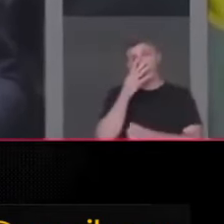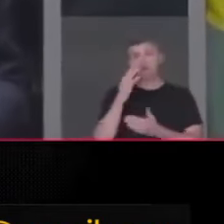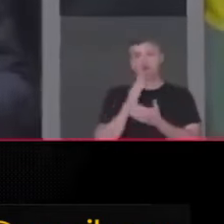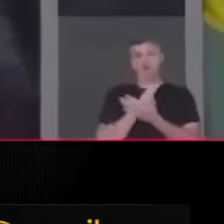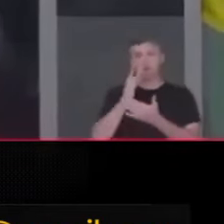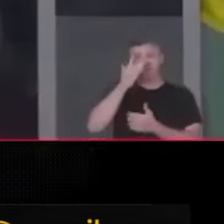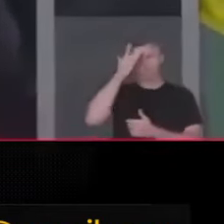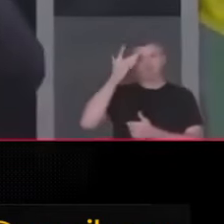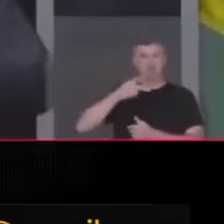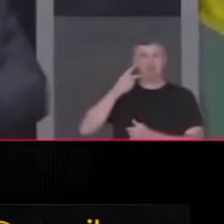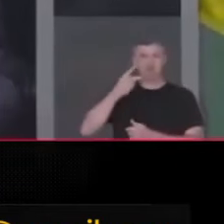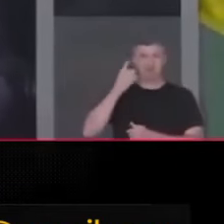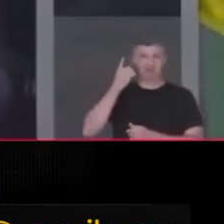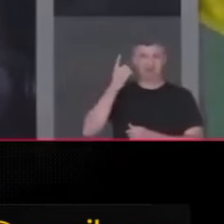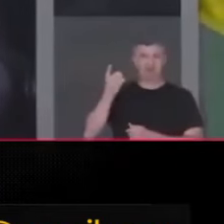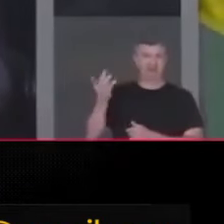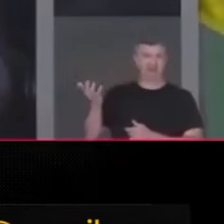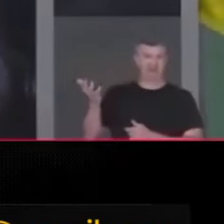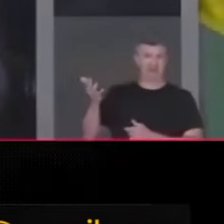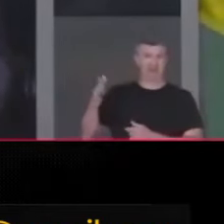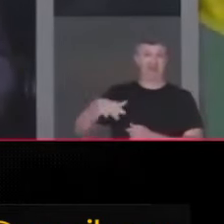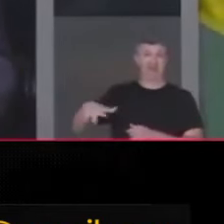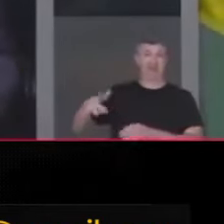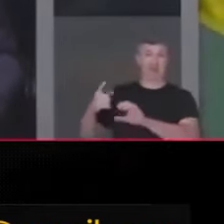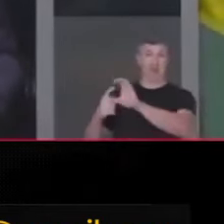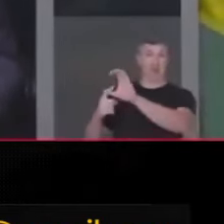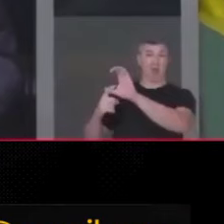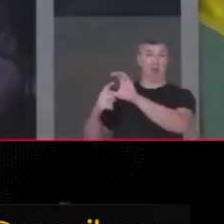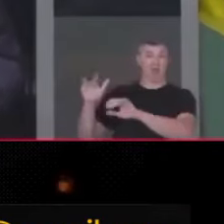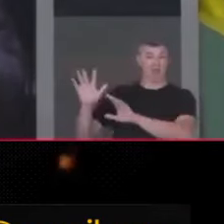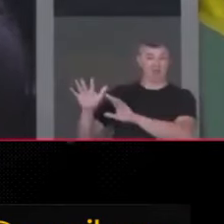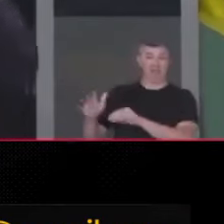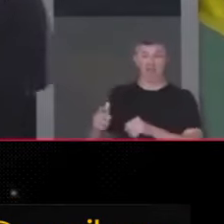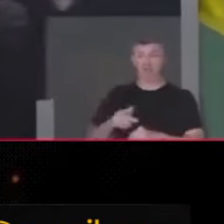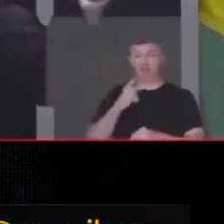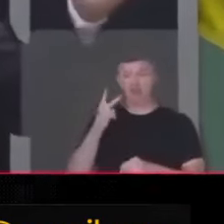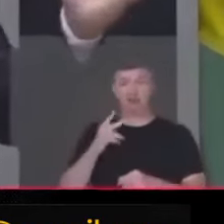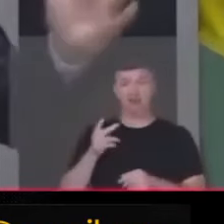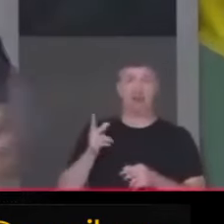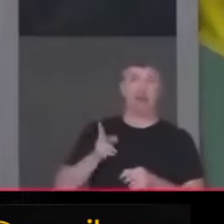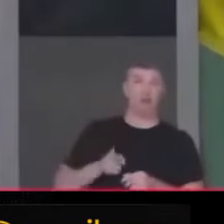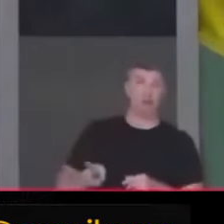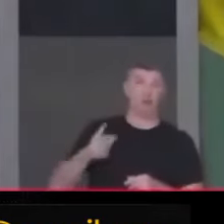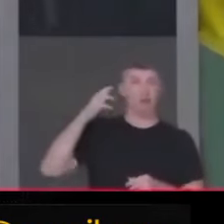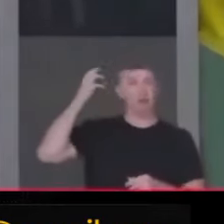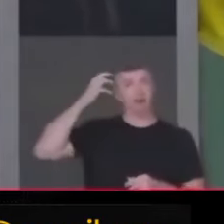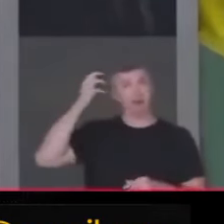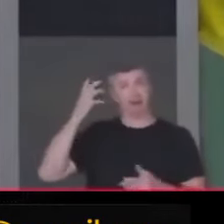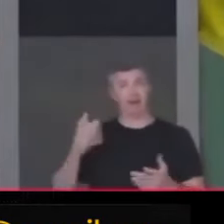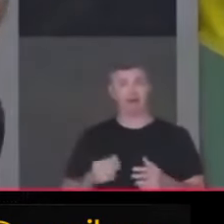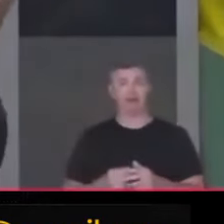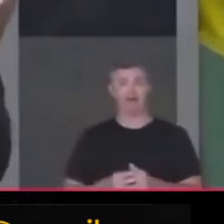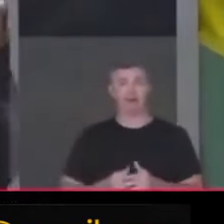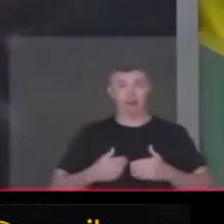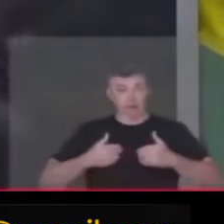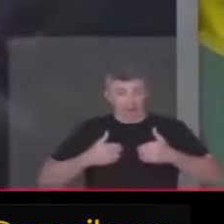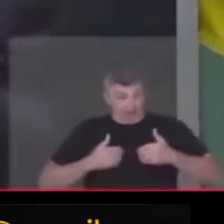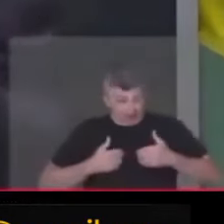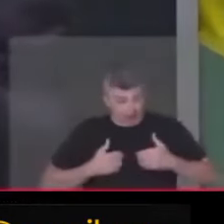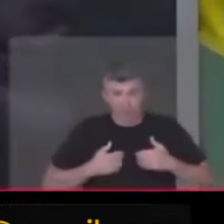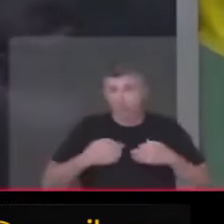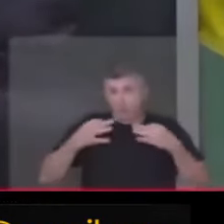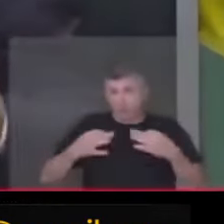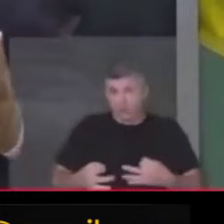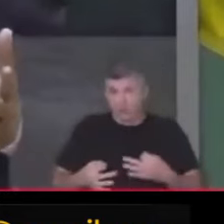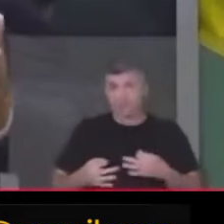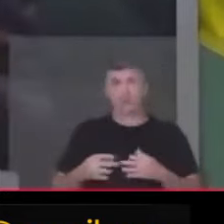algumas falas de alguns deputados da ala comunista falando ainda do caso Marielle. E eu, sem dúvida,